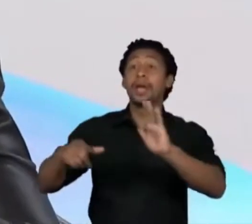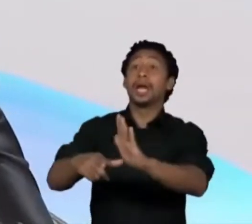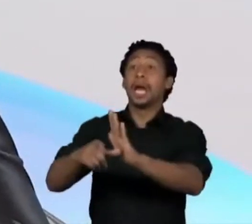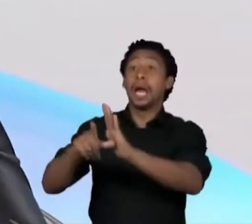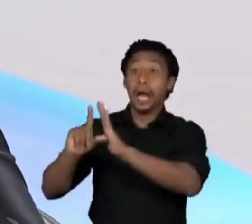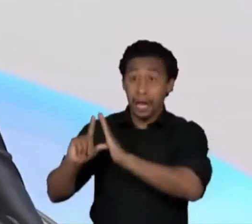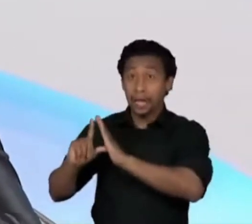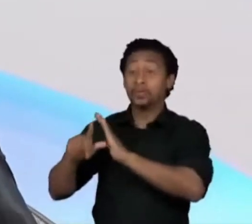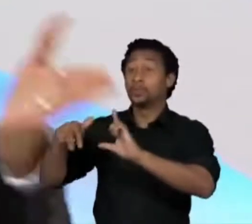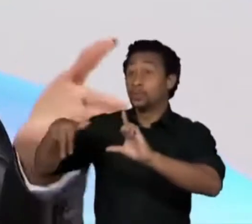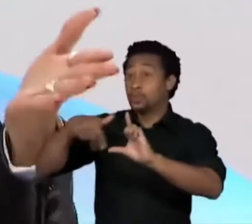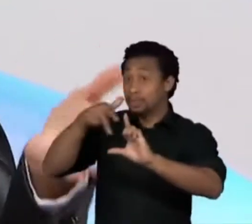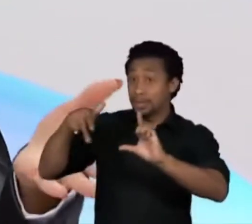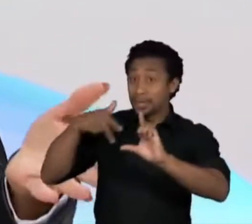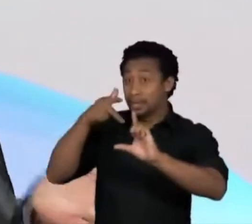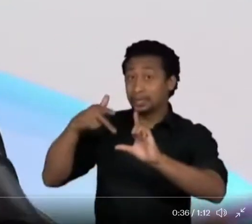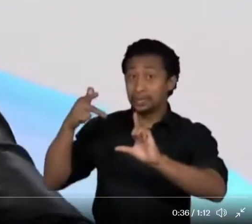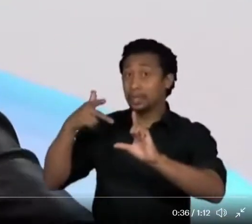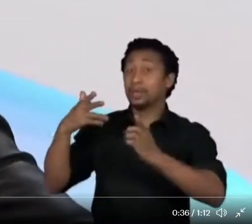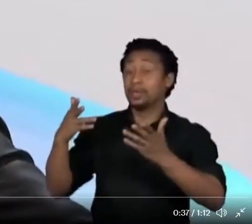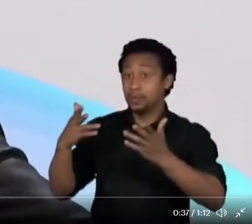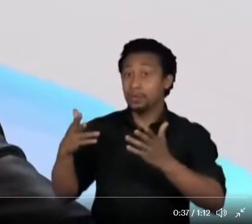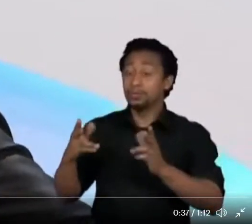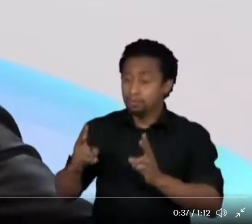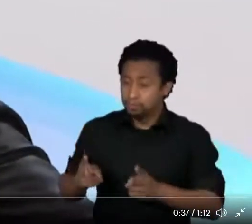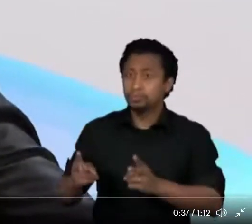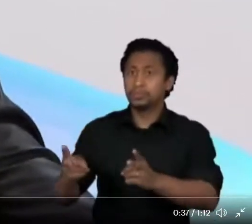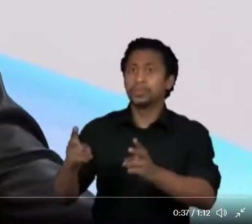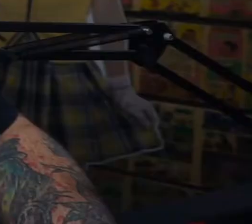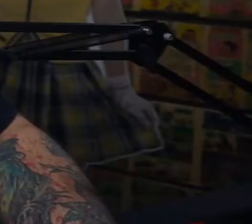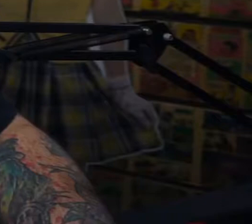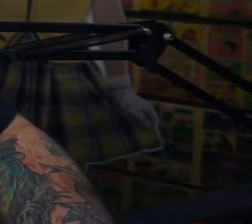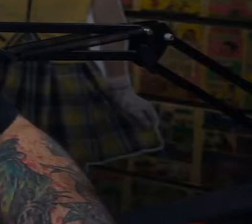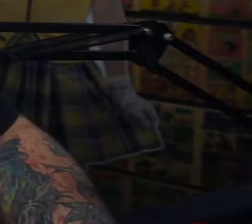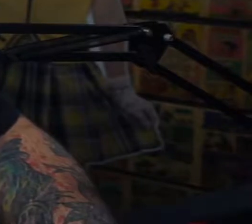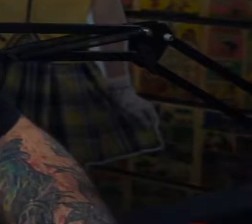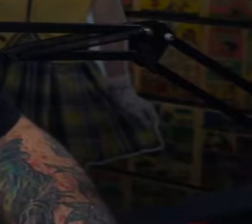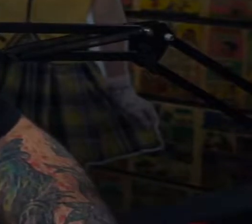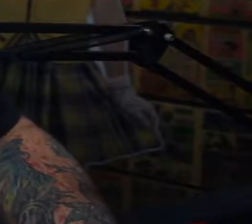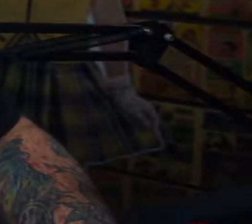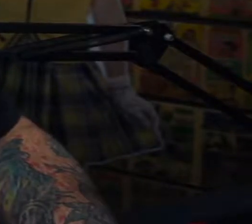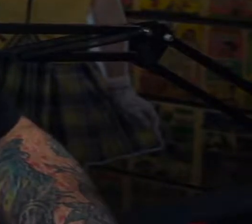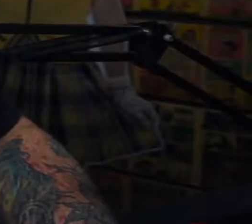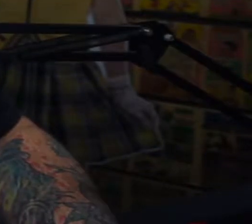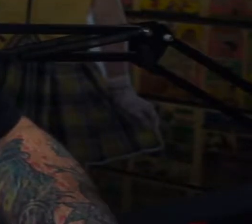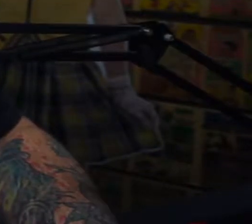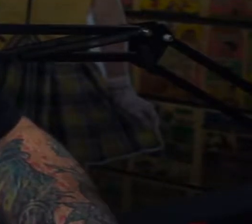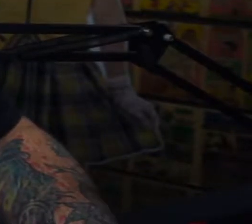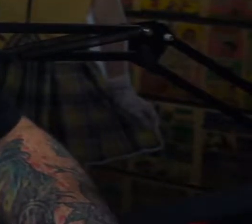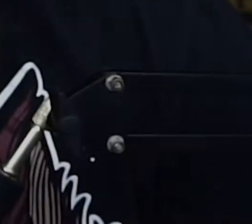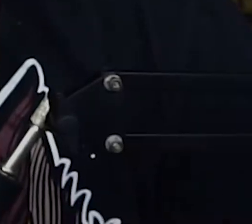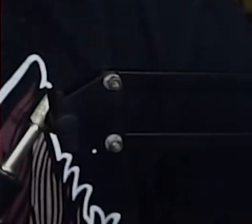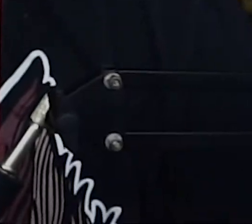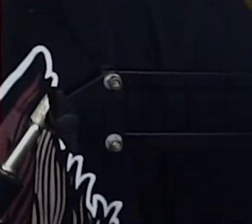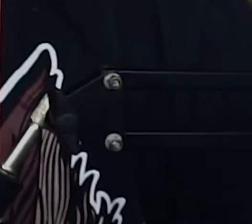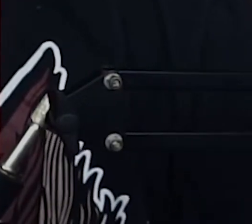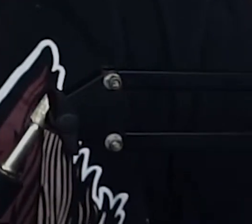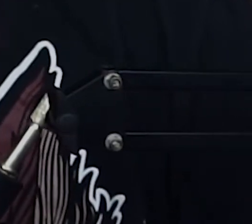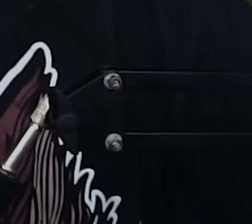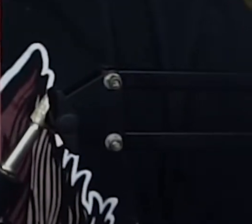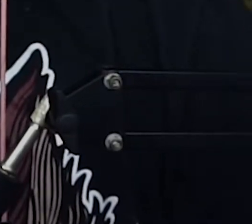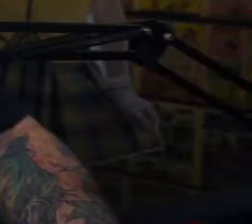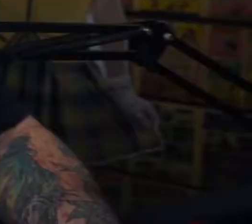opção por saído do desenho SBT em permanecer mais desde e sete horas da manhã a Fátima Bernardes nunca ouviu falar em